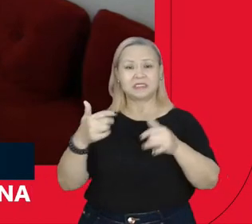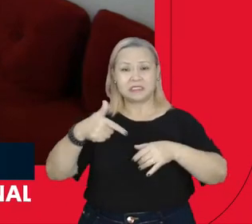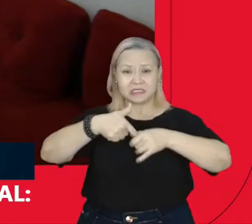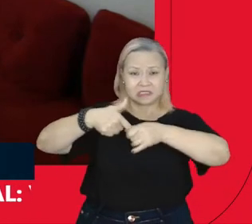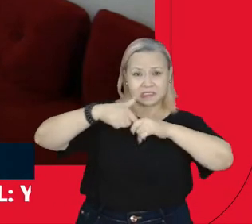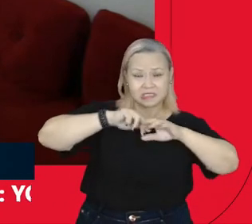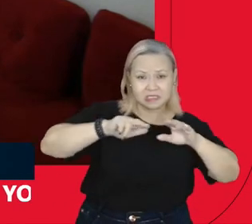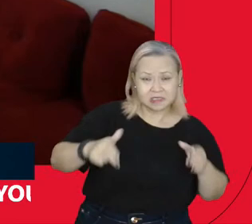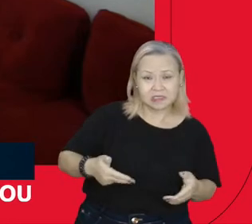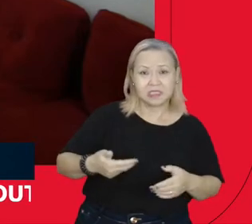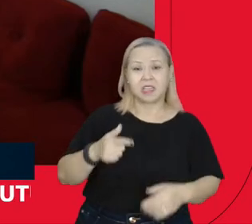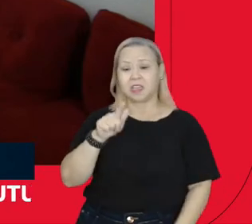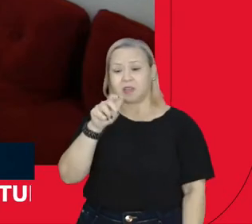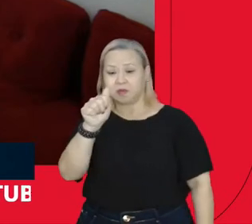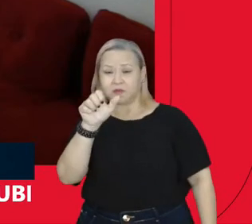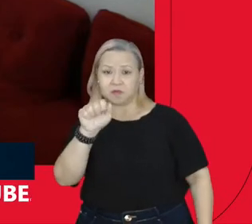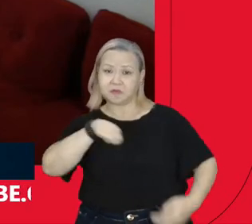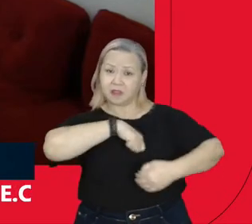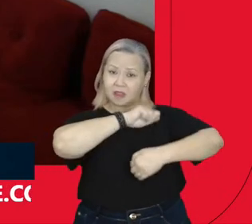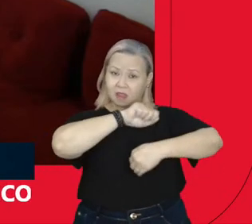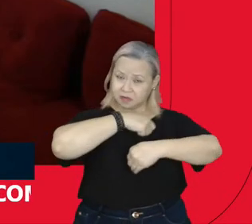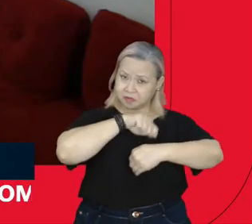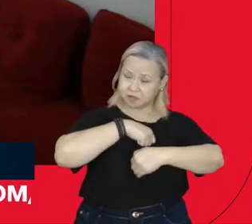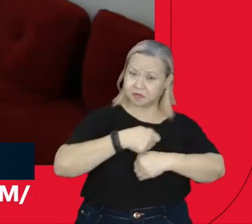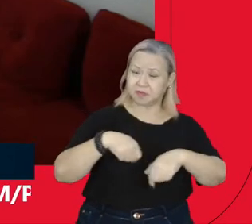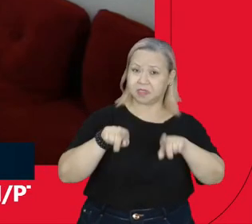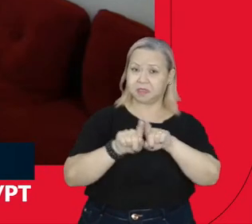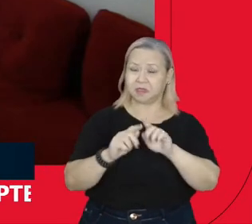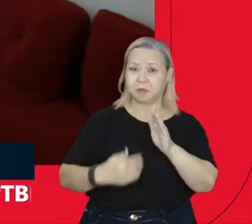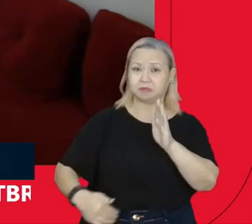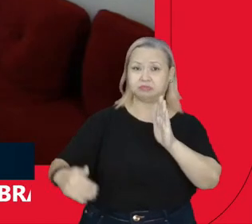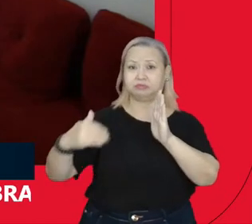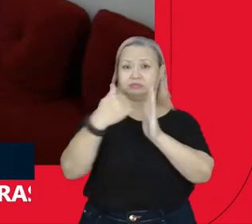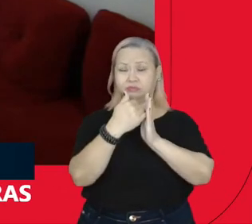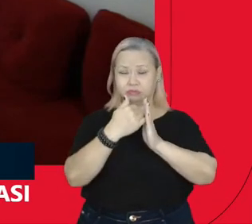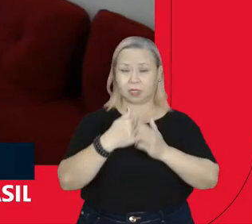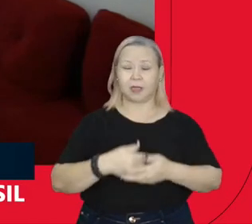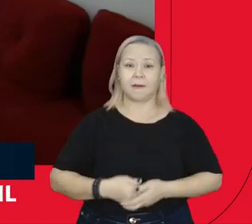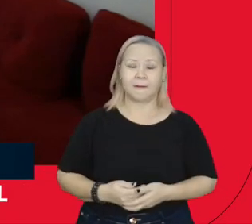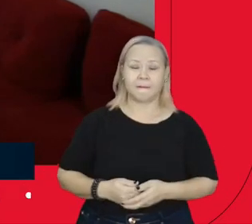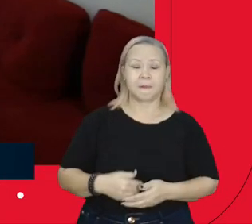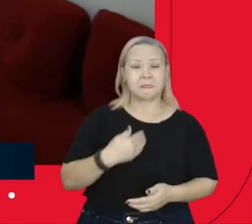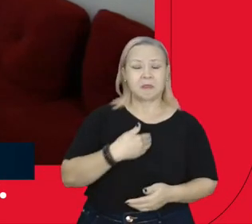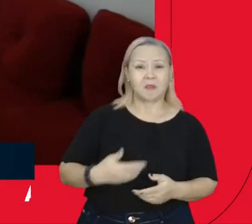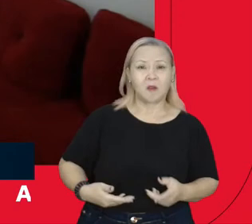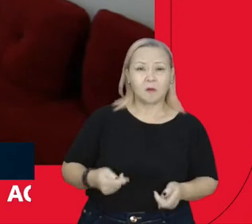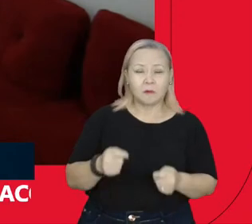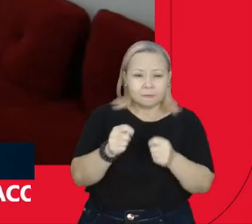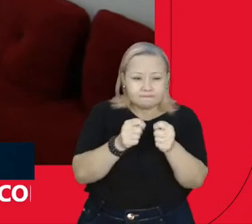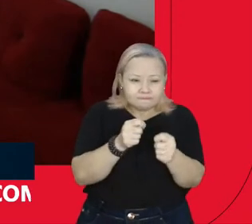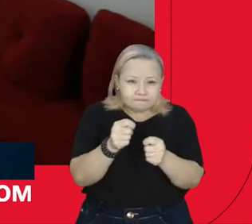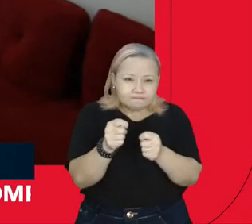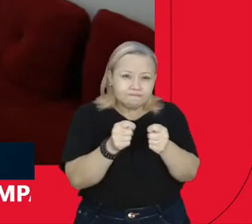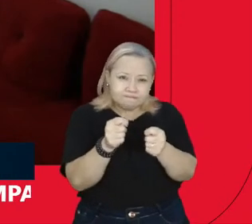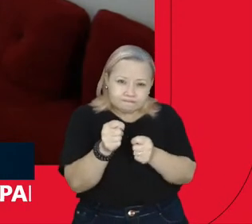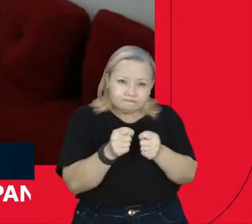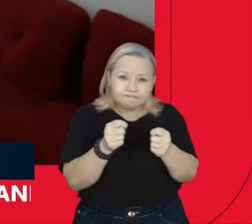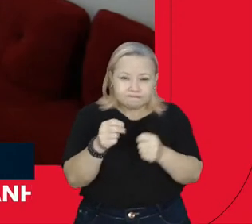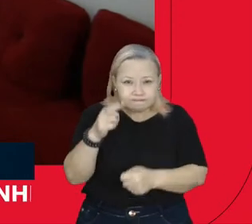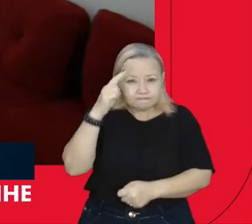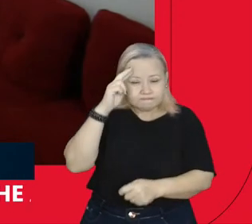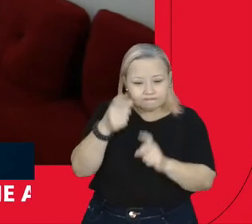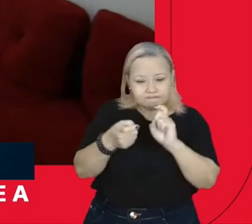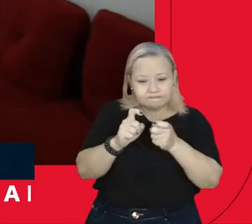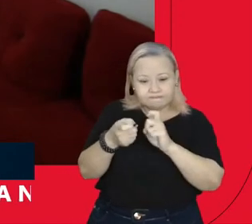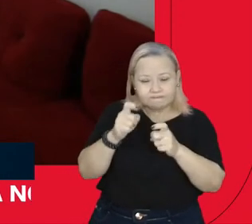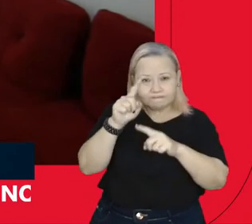o preço do gás de cozinha, que não para também de subir. A partir do momento em que o governo toma as rédeas dos preços desses